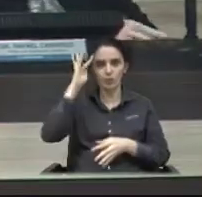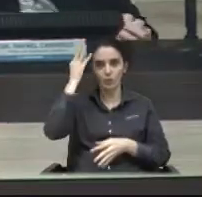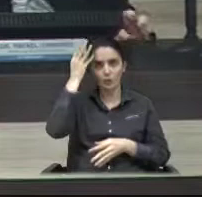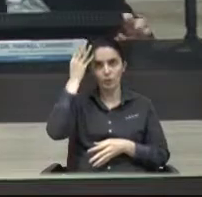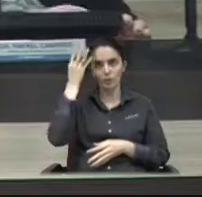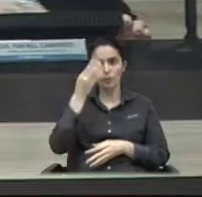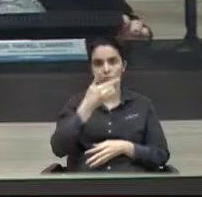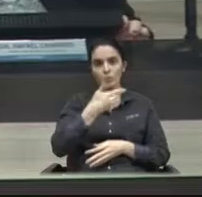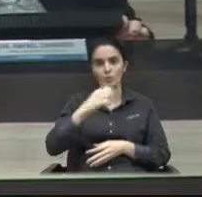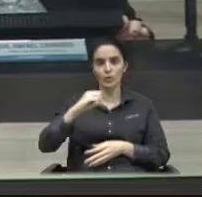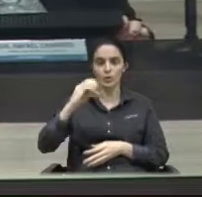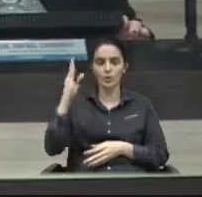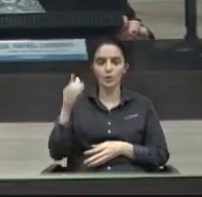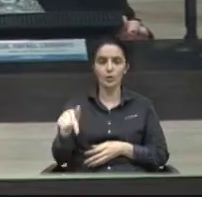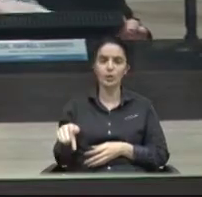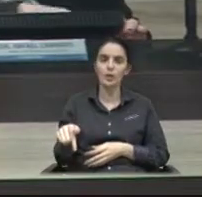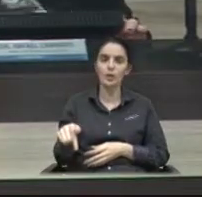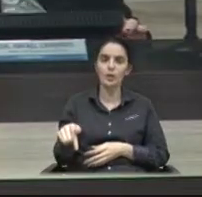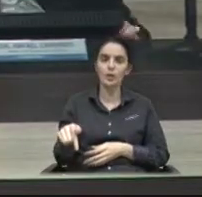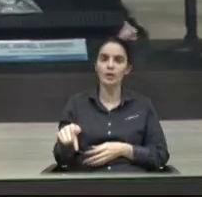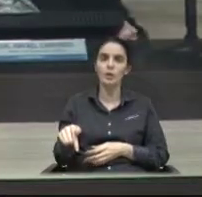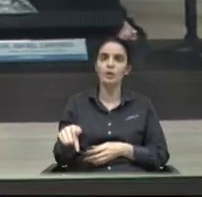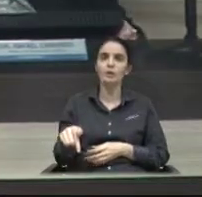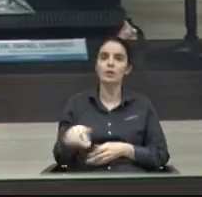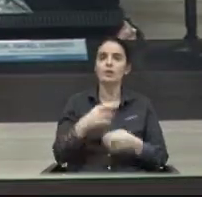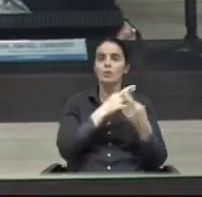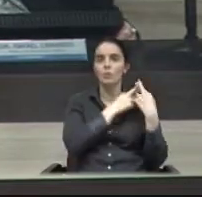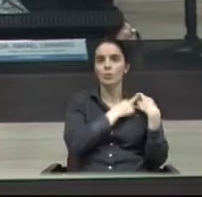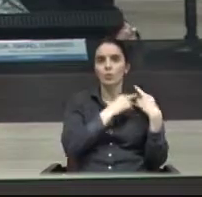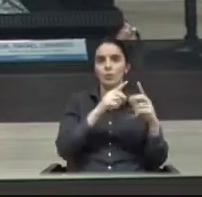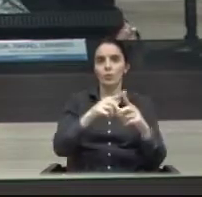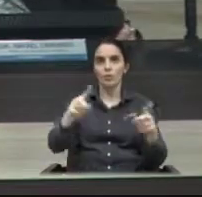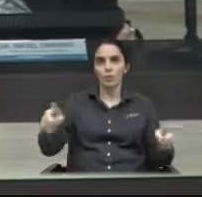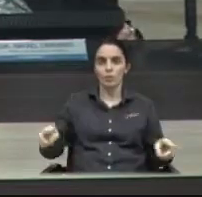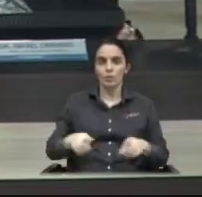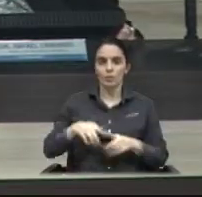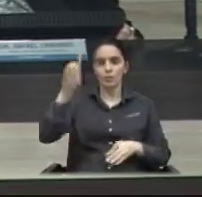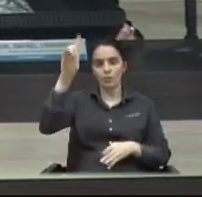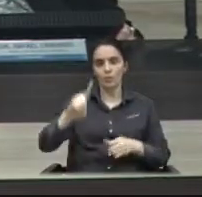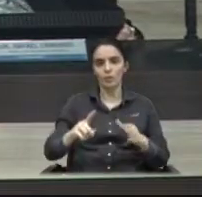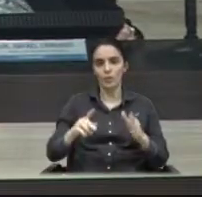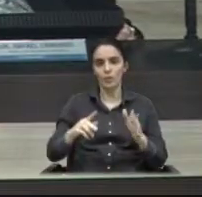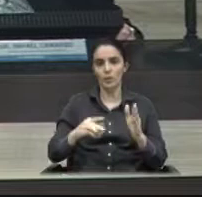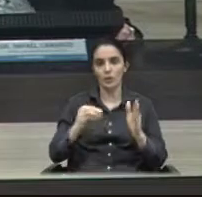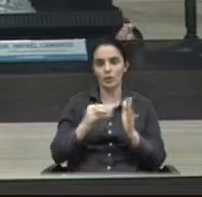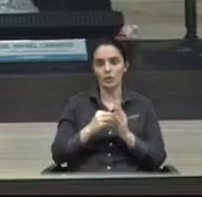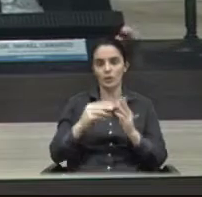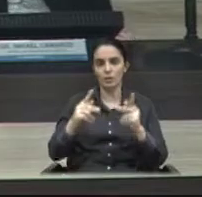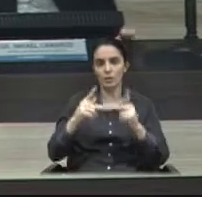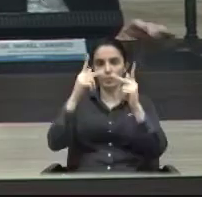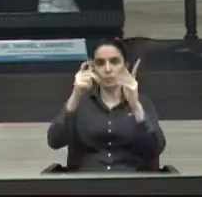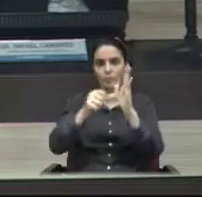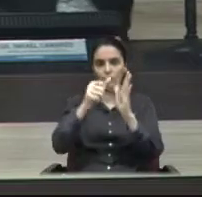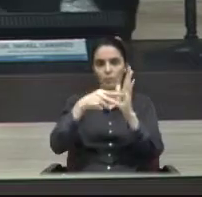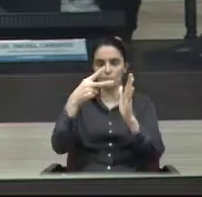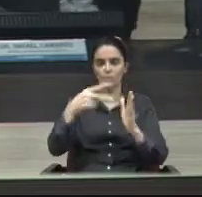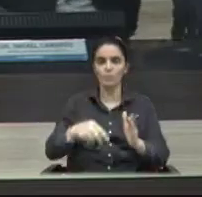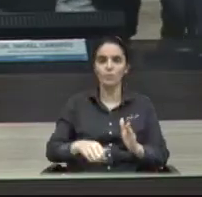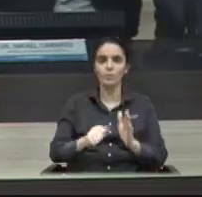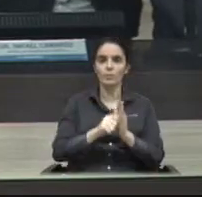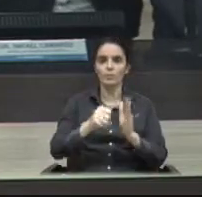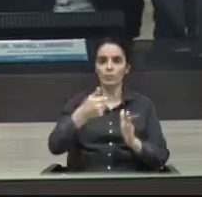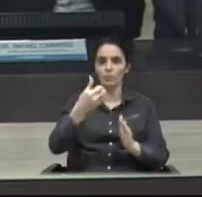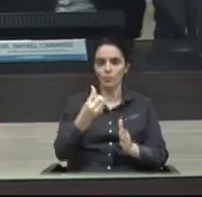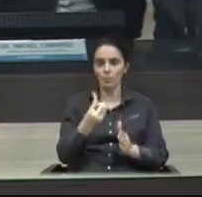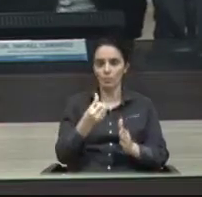número 2917, de autoria da mesa diretora, que acrescenta os parágrafos 1º e 2º ao artigo